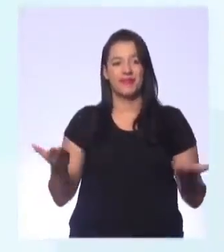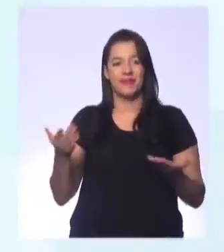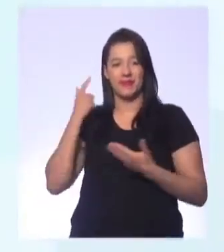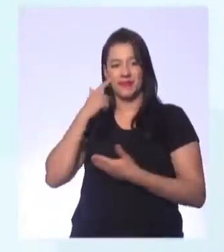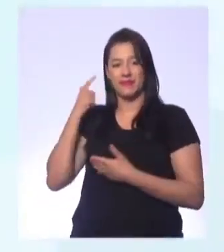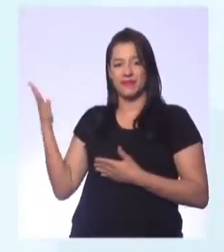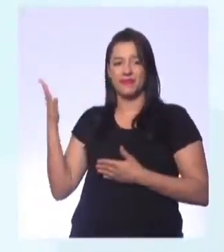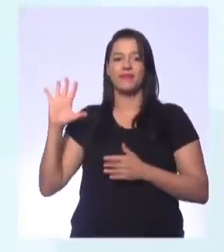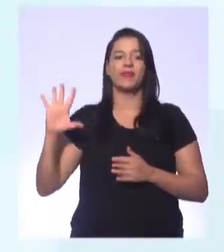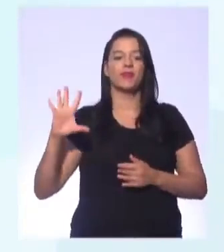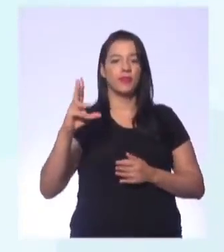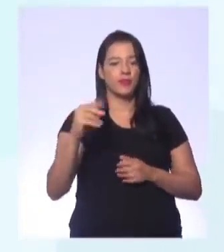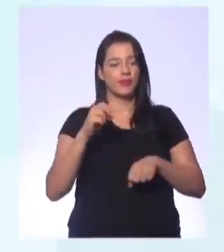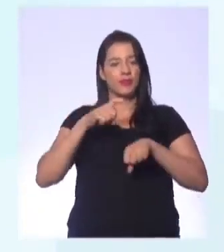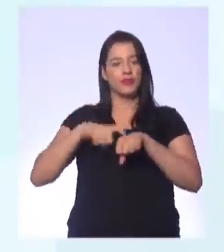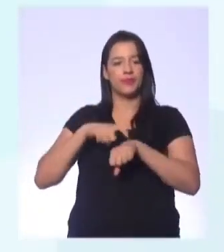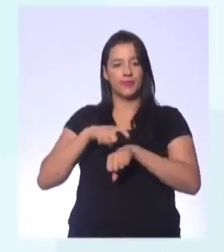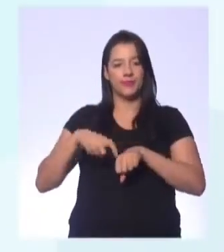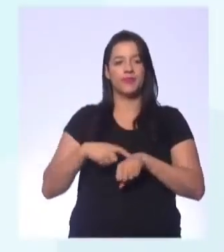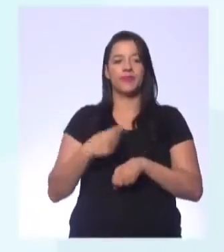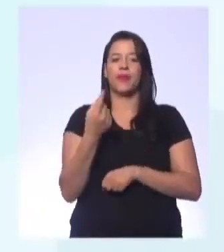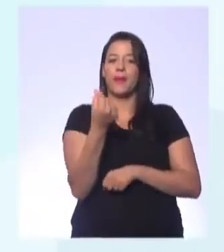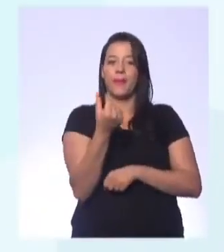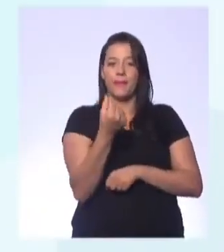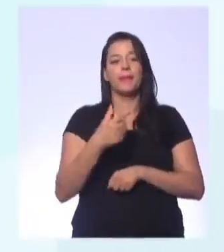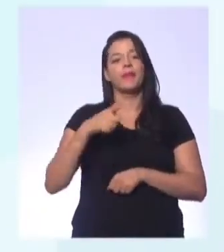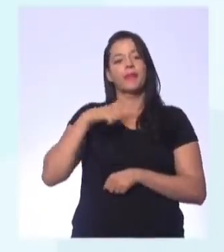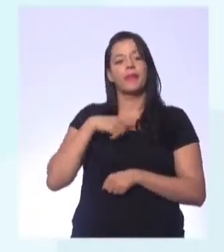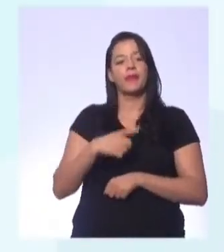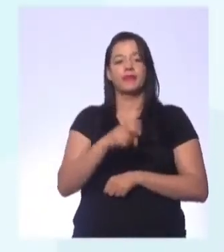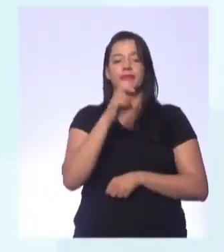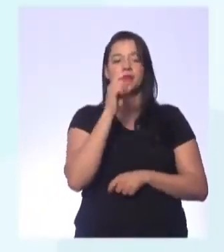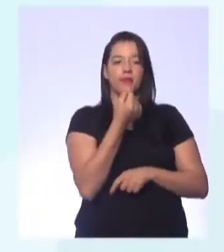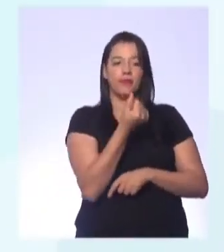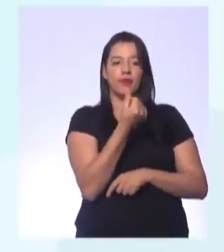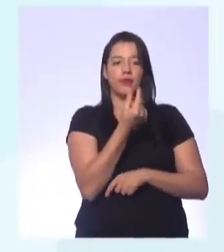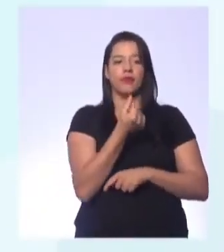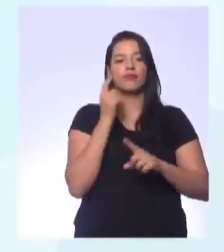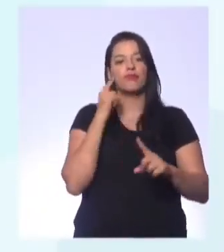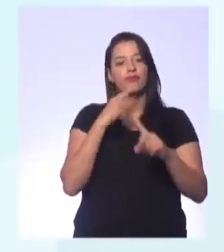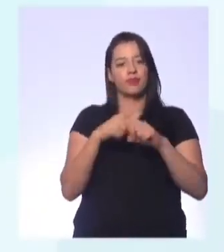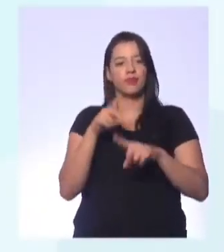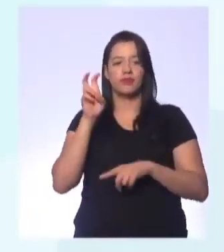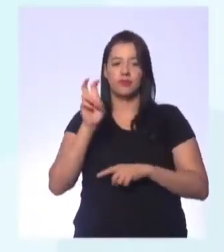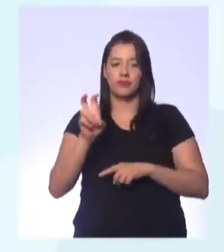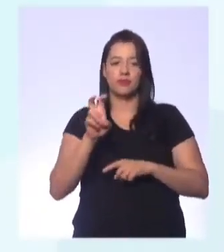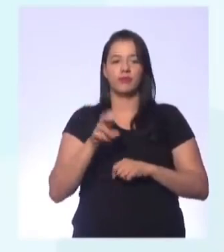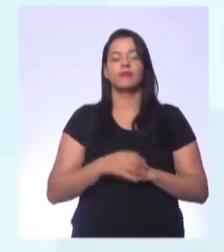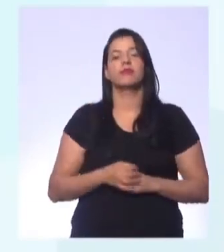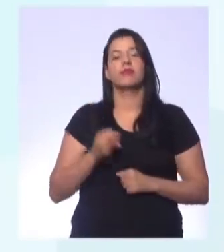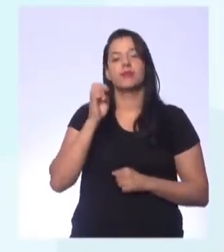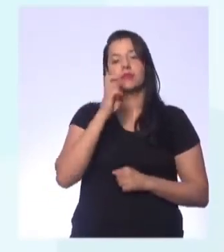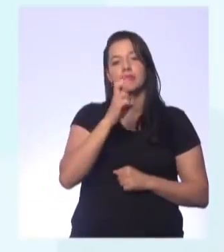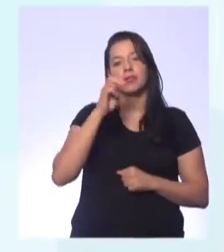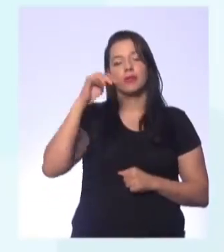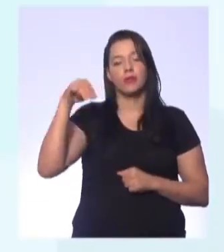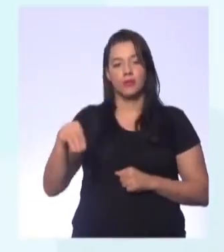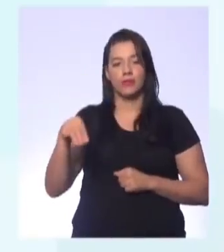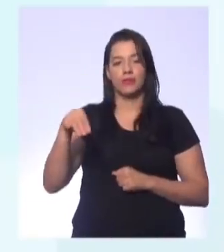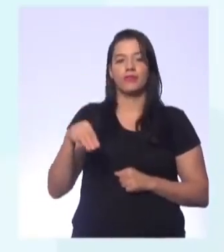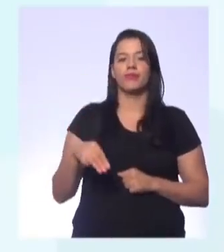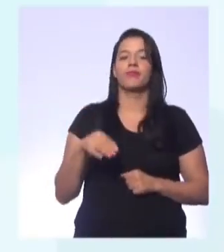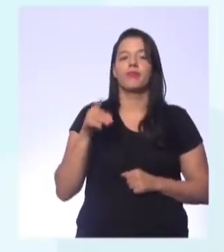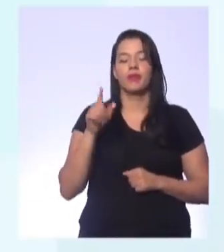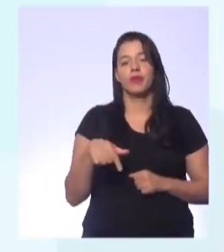morango né um determinado item tão preço é igual a 5 vezes o valor no caso morango tão 5m aí é o valor